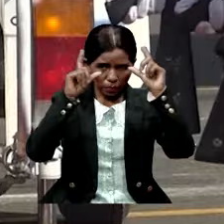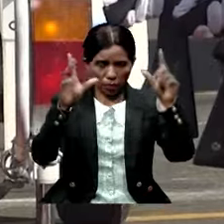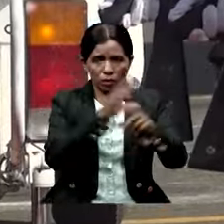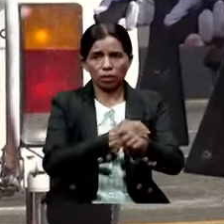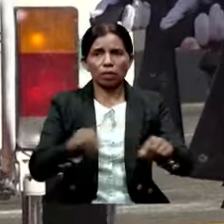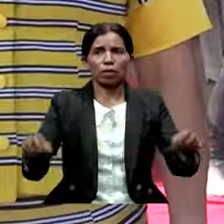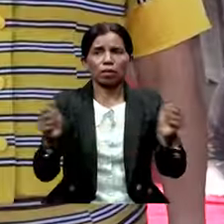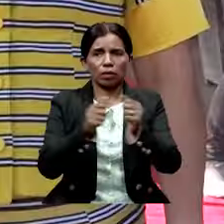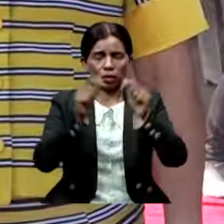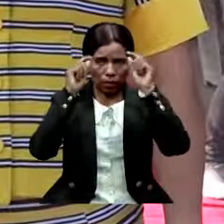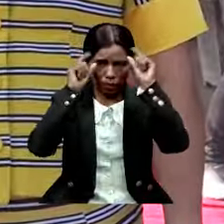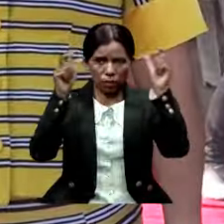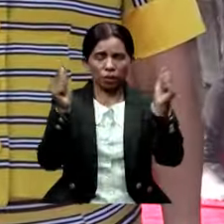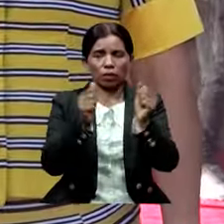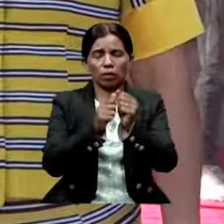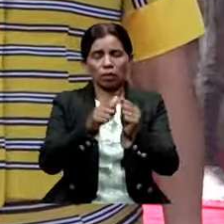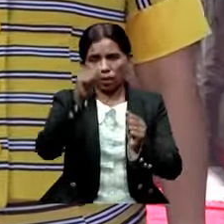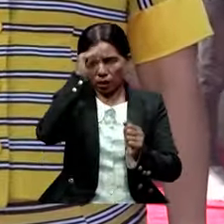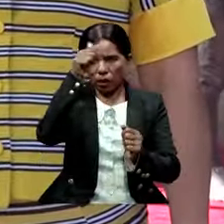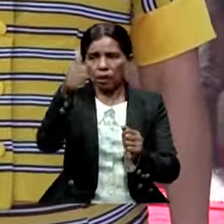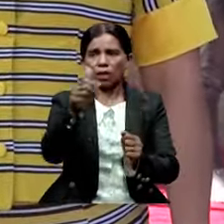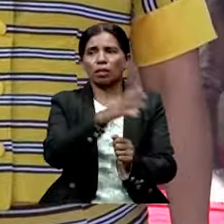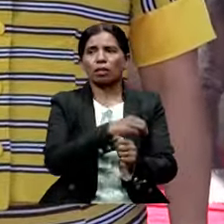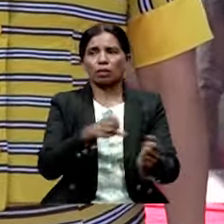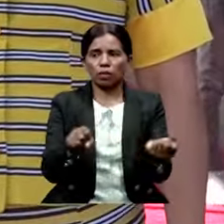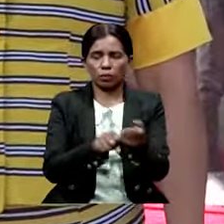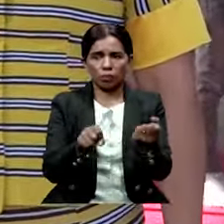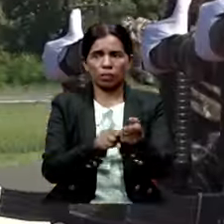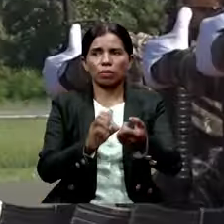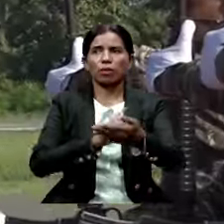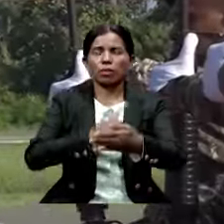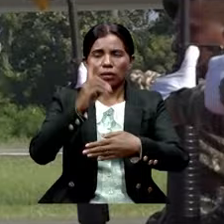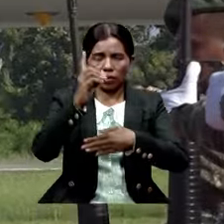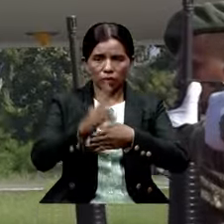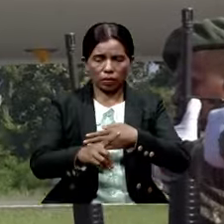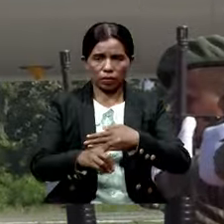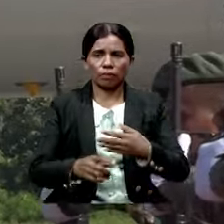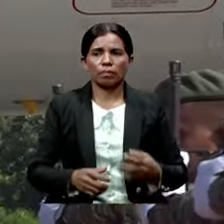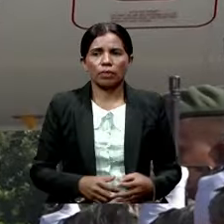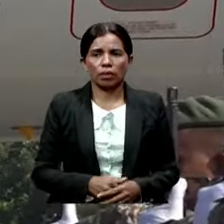bilateral entre Timor-Leste e Índia, no Nebele contribui para o desenvolvimento sustentável.